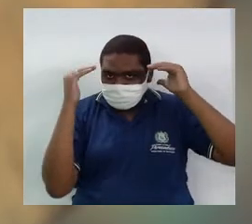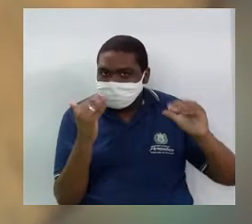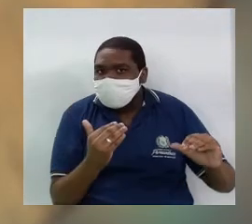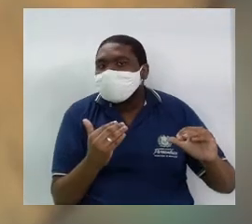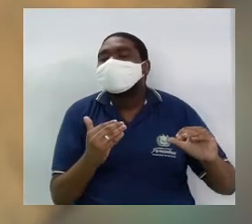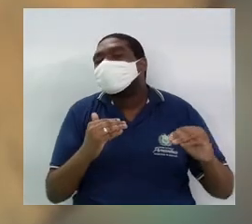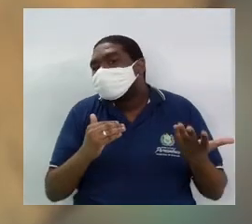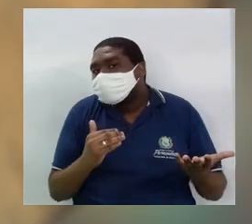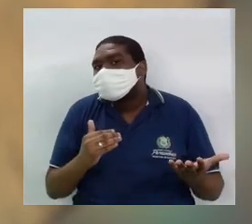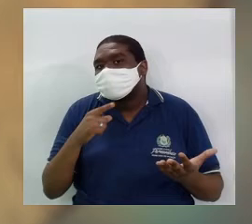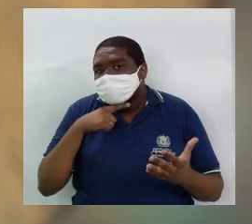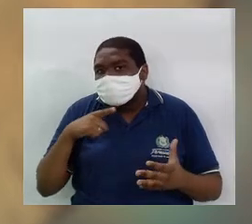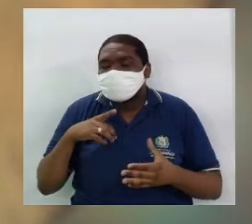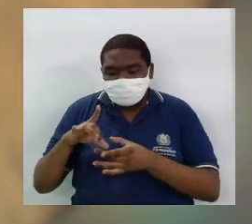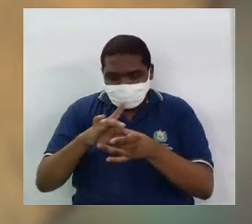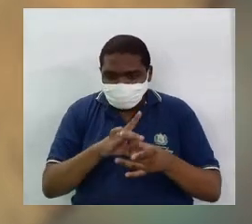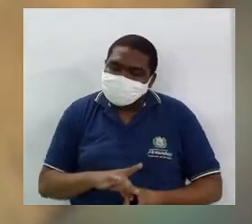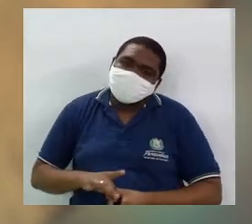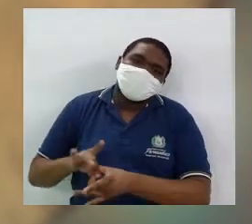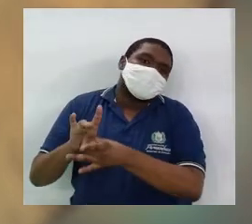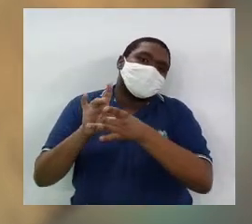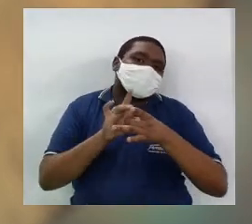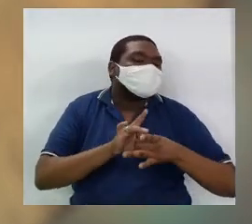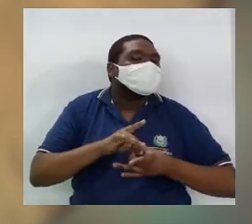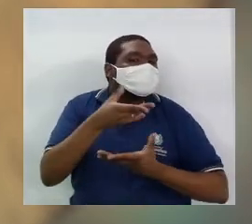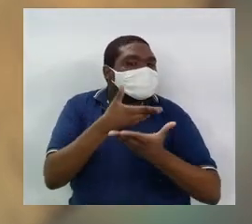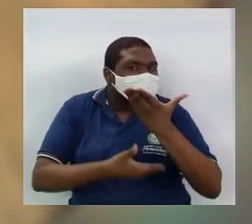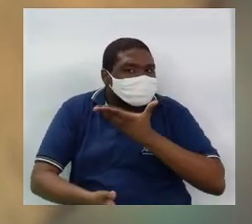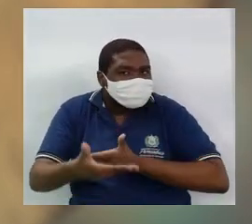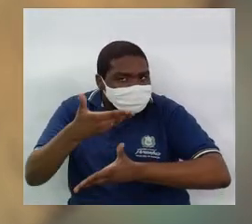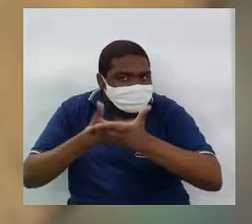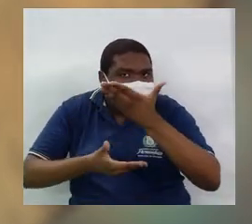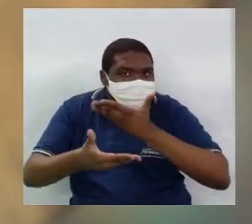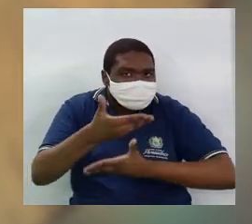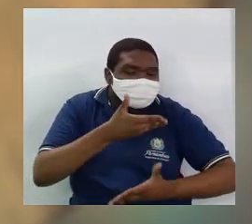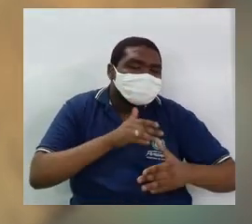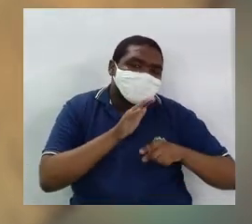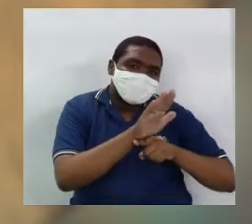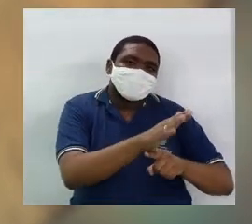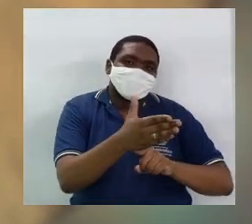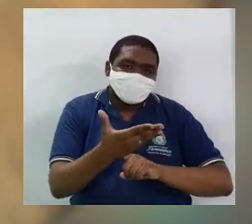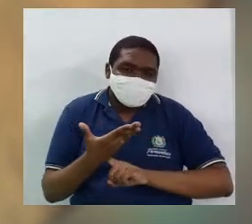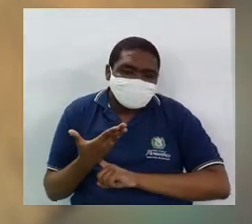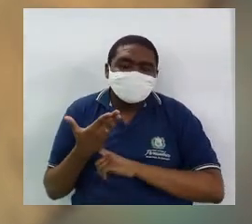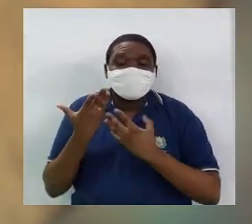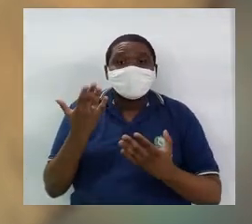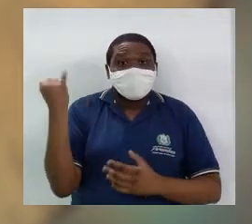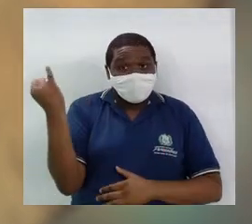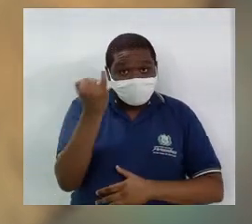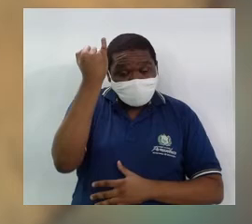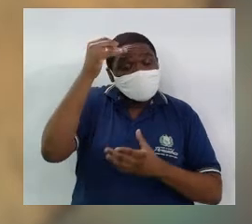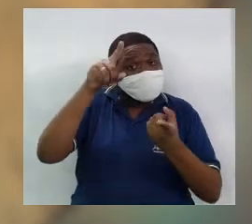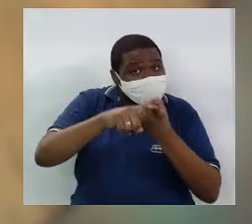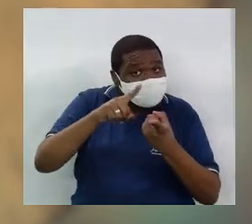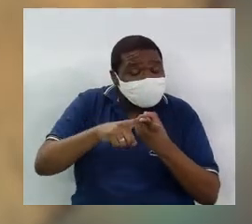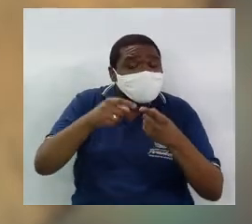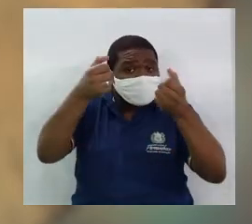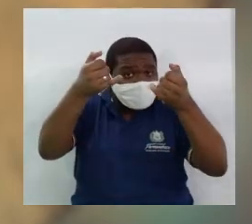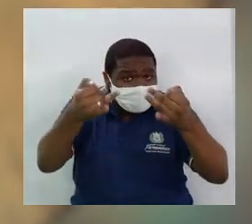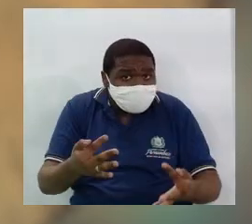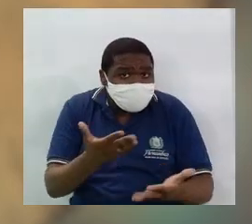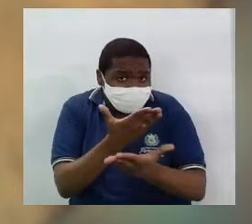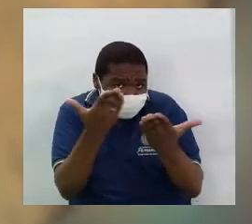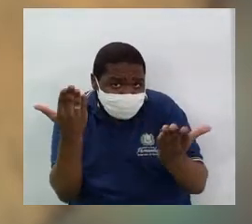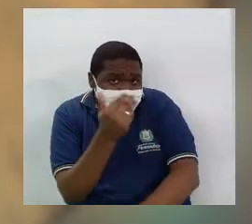respeito, nesse espírito de comunhão, de solidariedade. E é importante salientar para você,